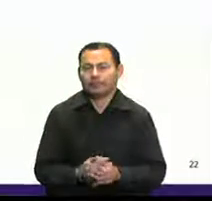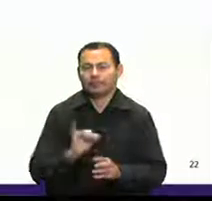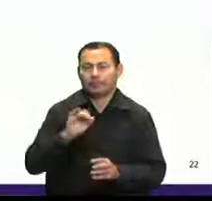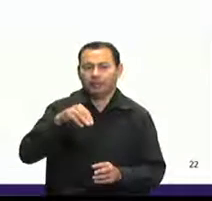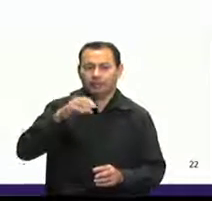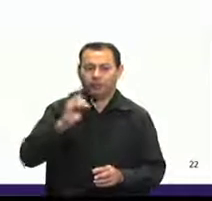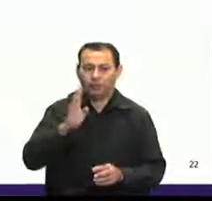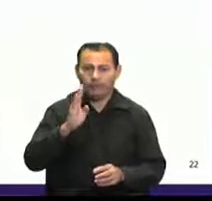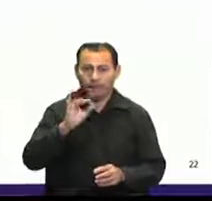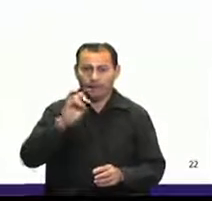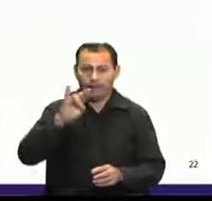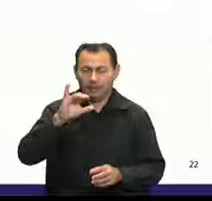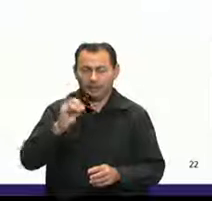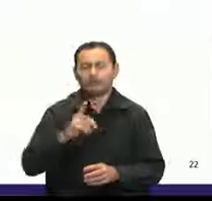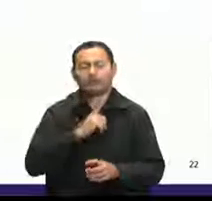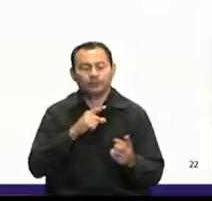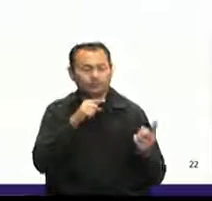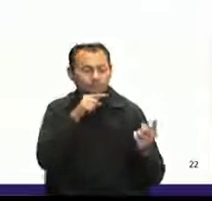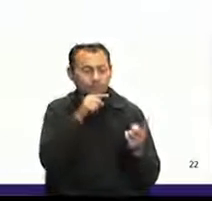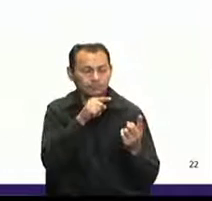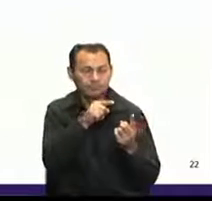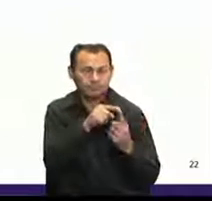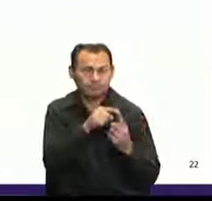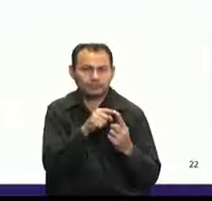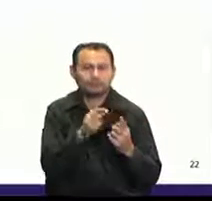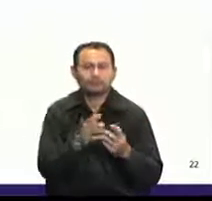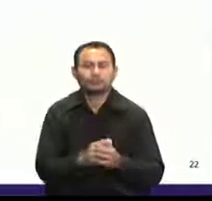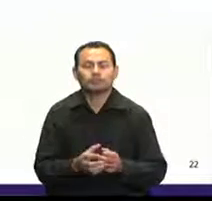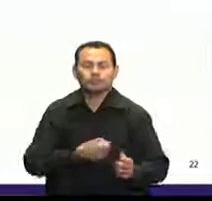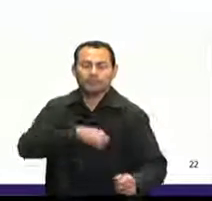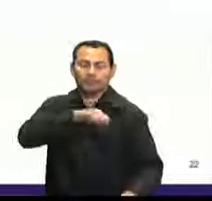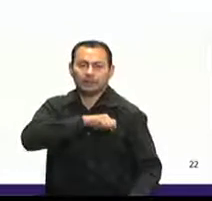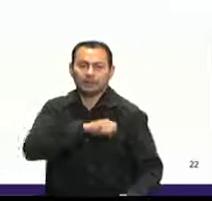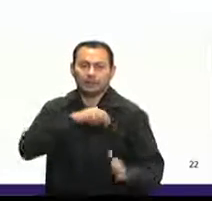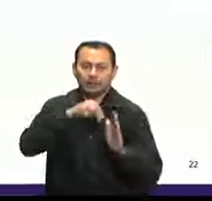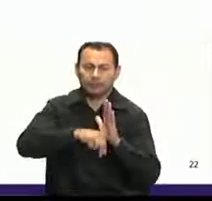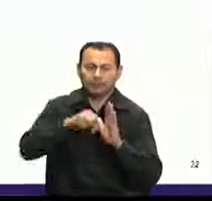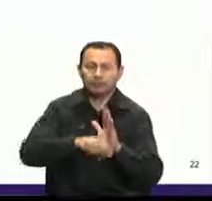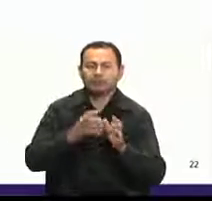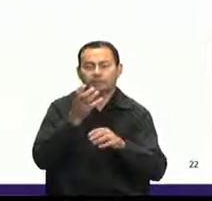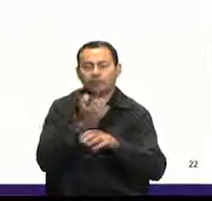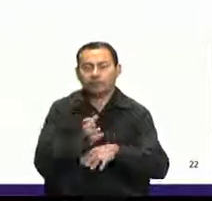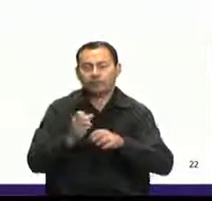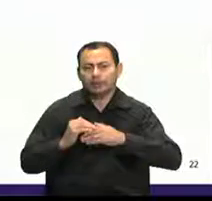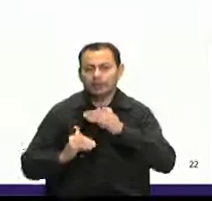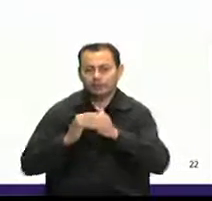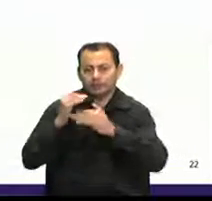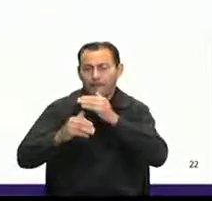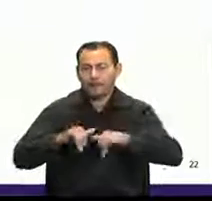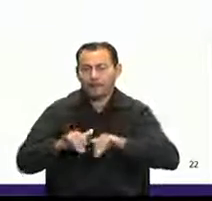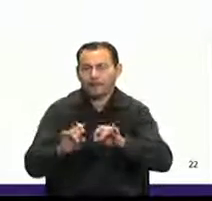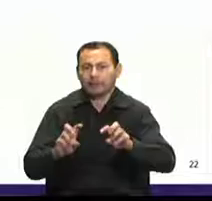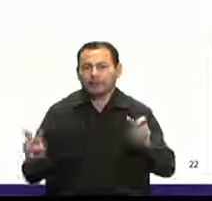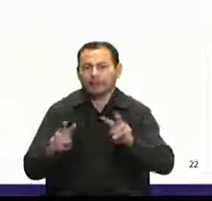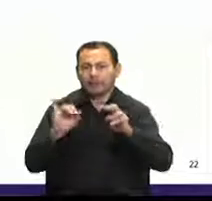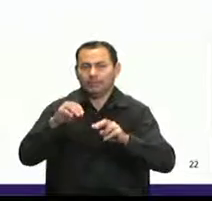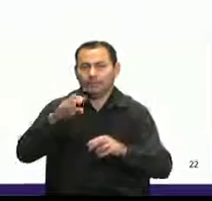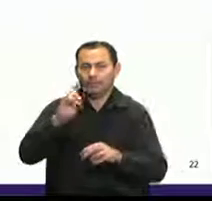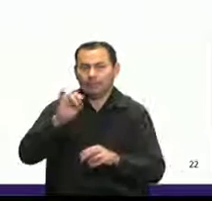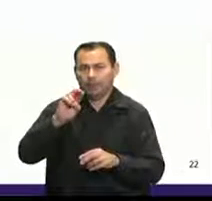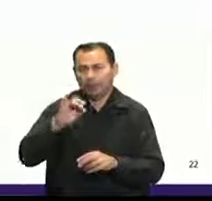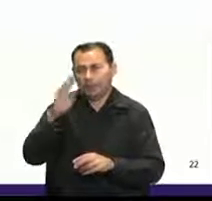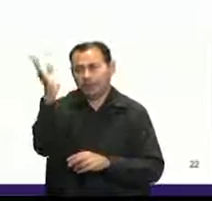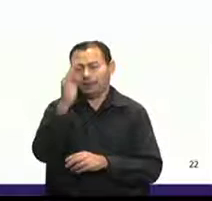mobiliários que tem o objetivo de fiscalizar e normatizar disciplinar e desenvolver o mercado de valores mobiliários no brasil